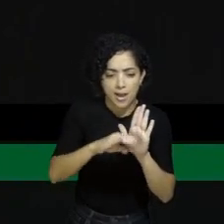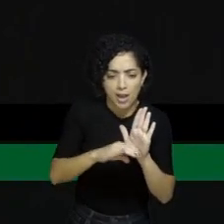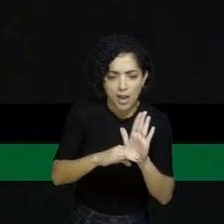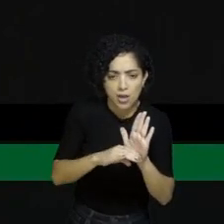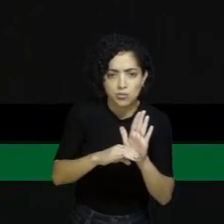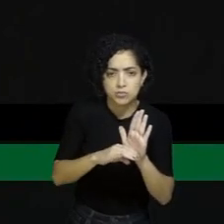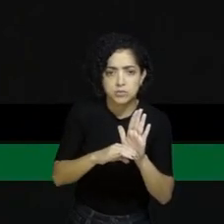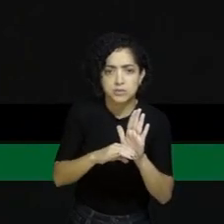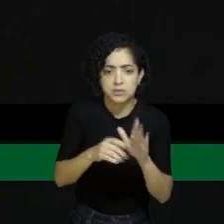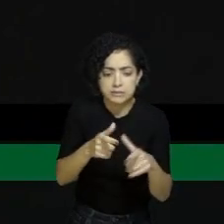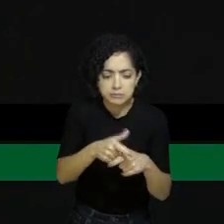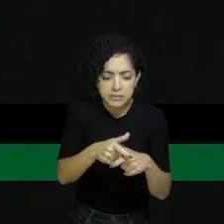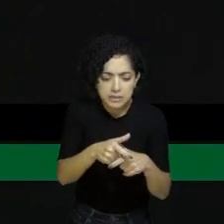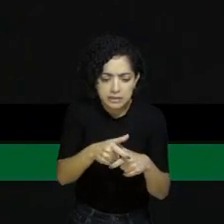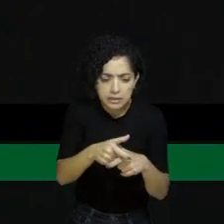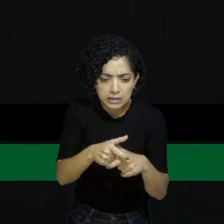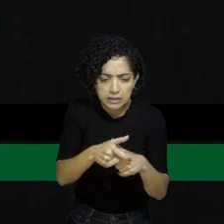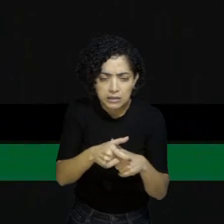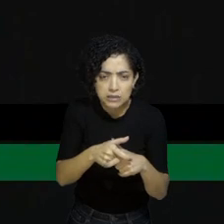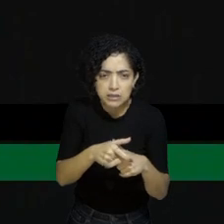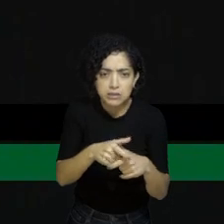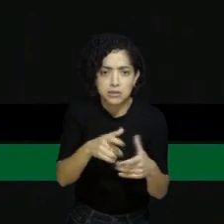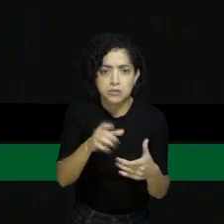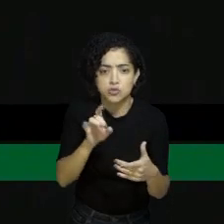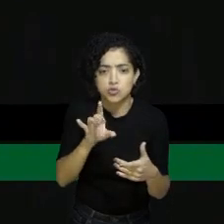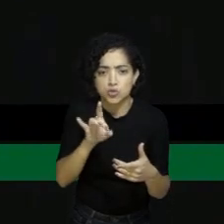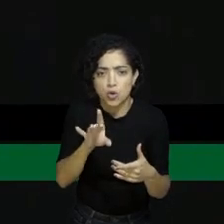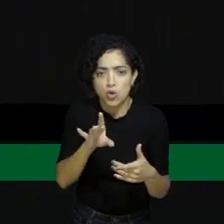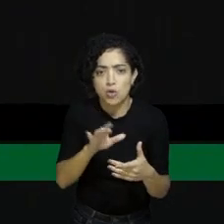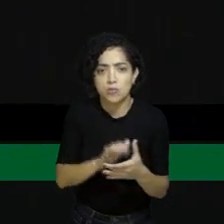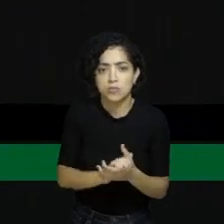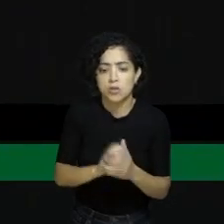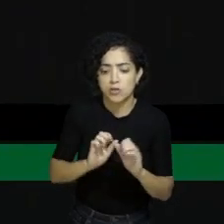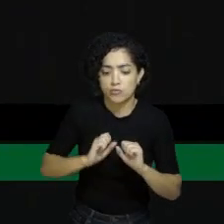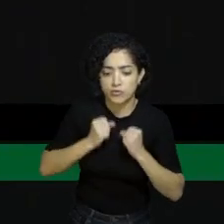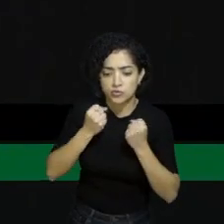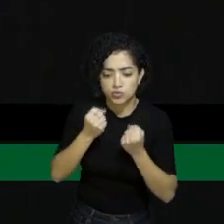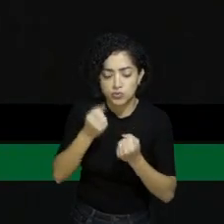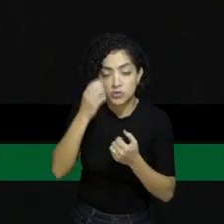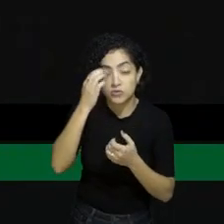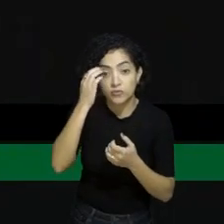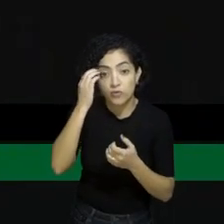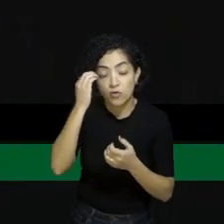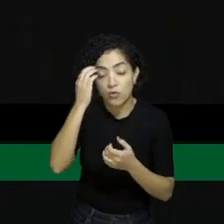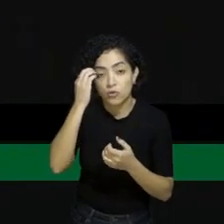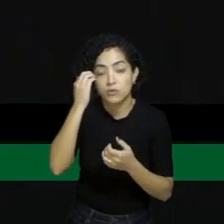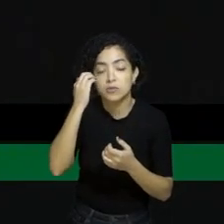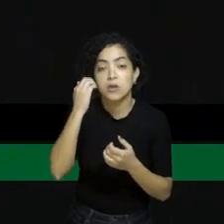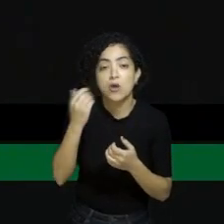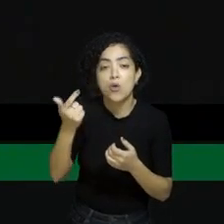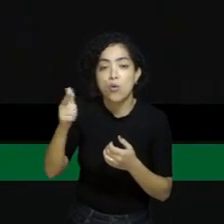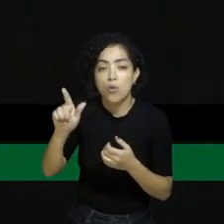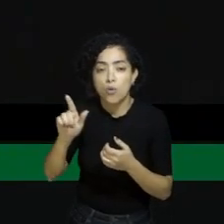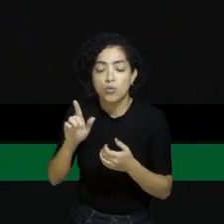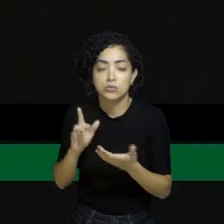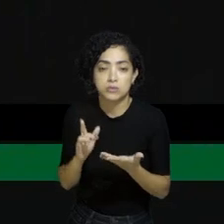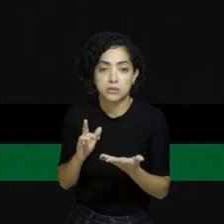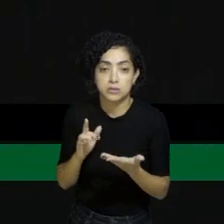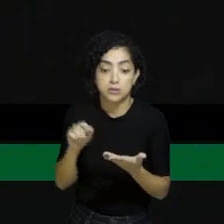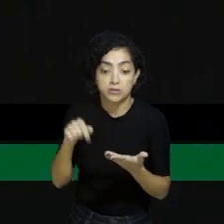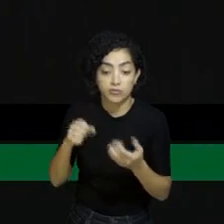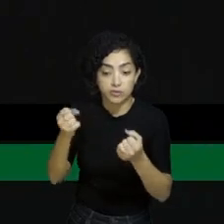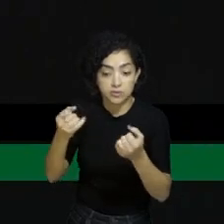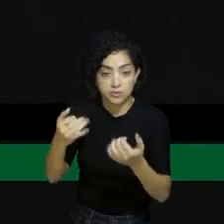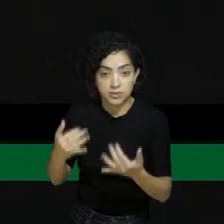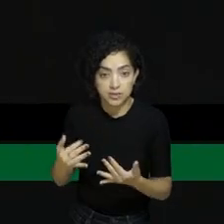tão mesquinhas, regionais. Eu vejo o esforço da bancada do Oeste. Outra grande inverdade dita aqui é